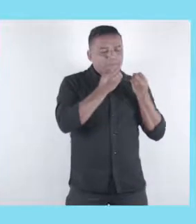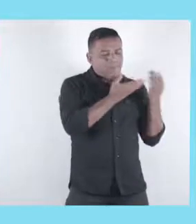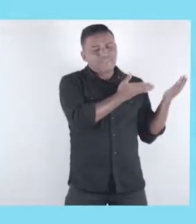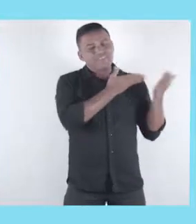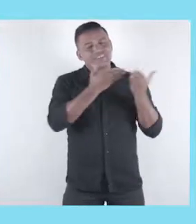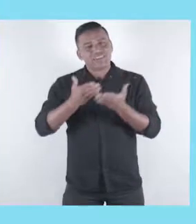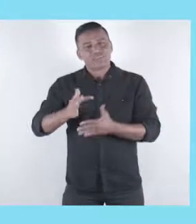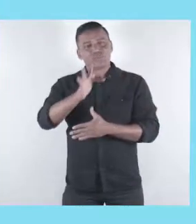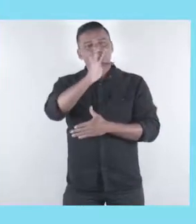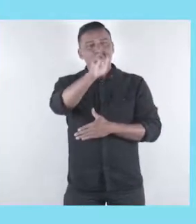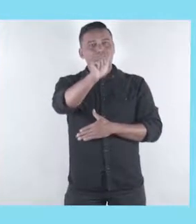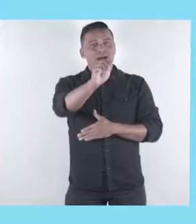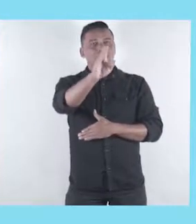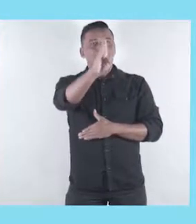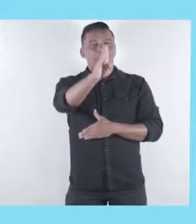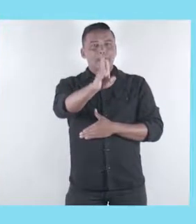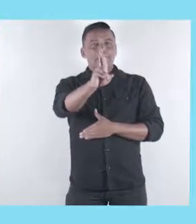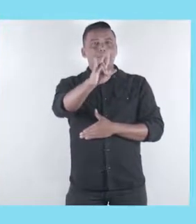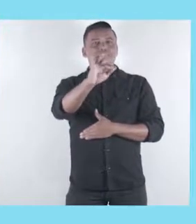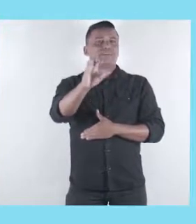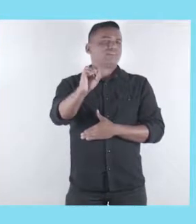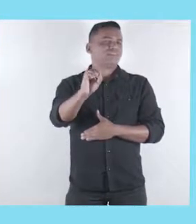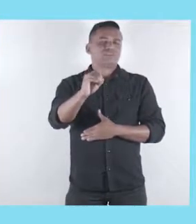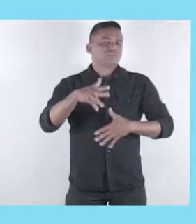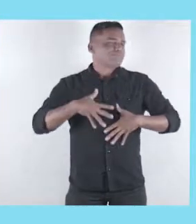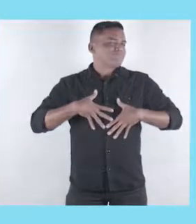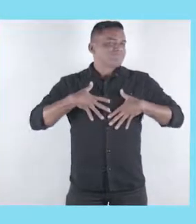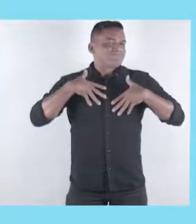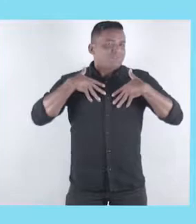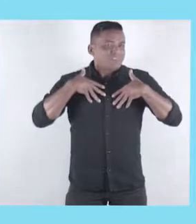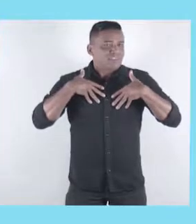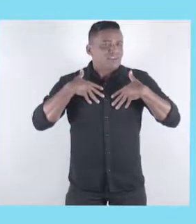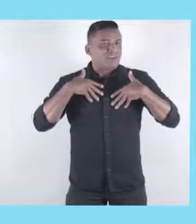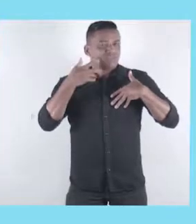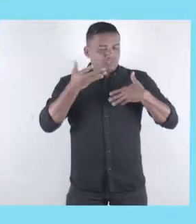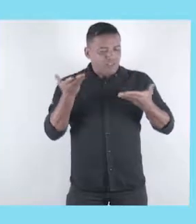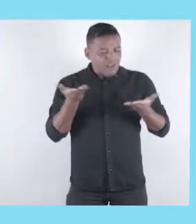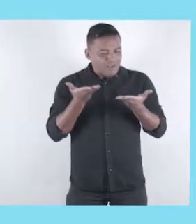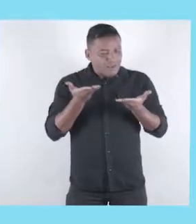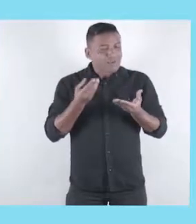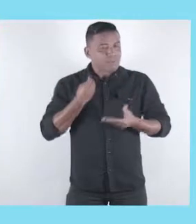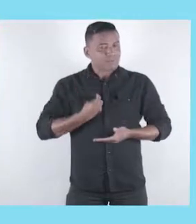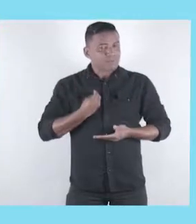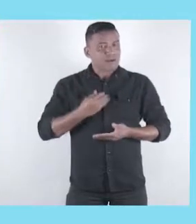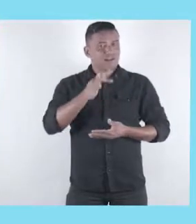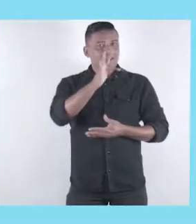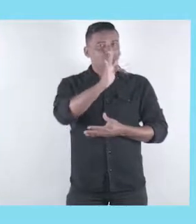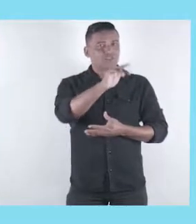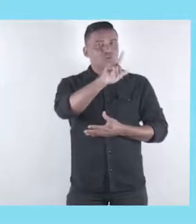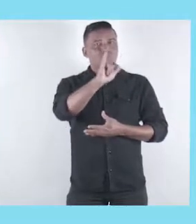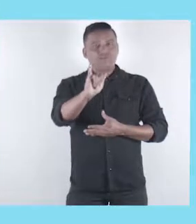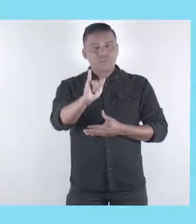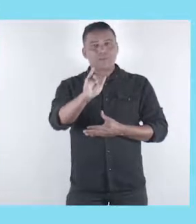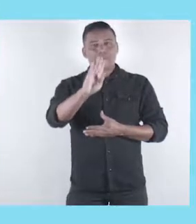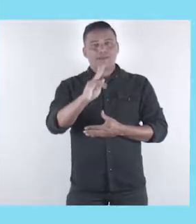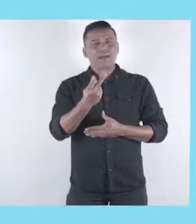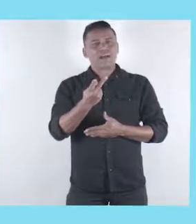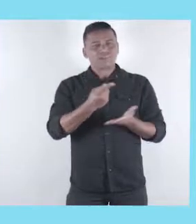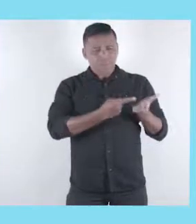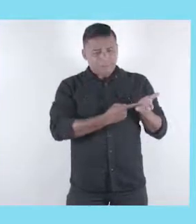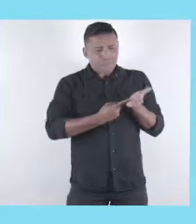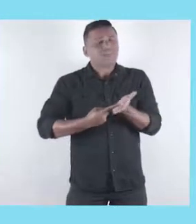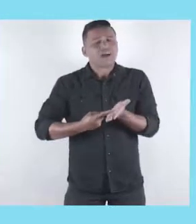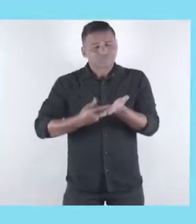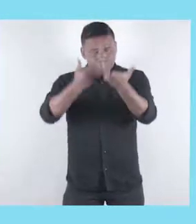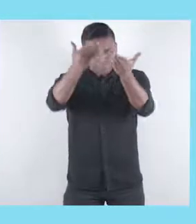aqui no frio BH Gostaria que você se apresentasse é uma só um grande prazer né